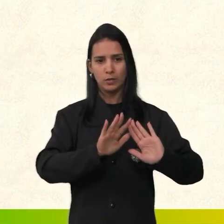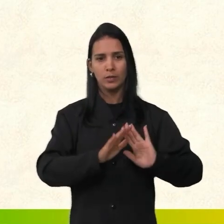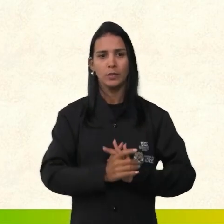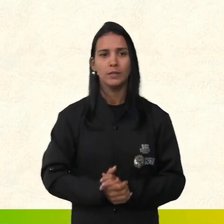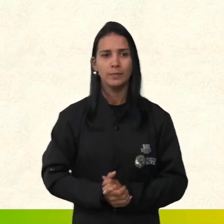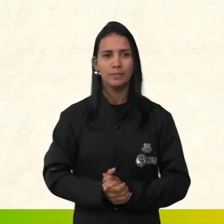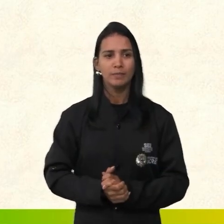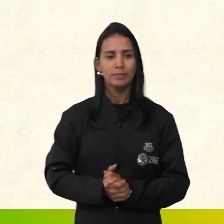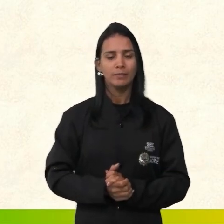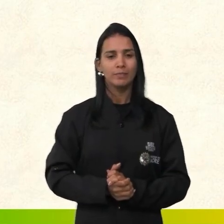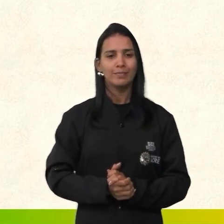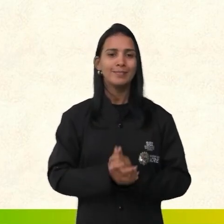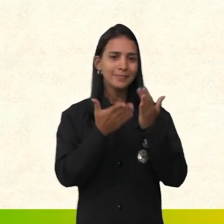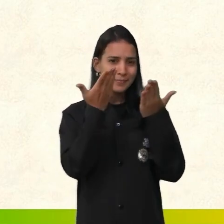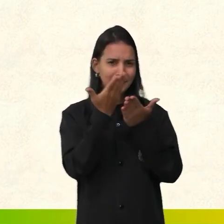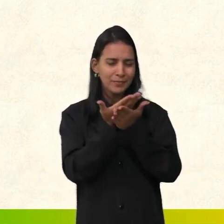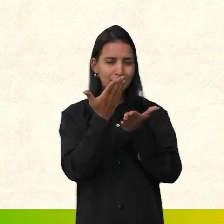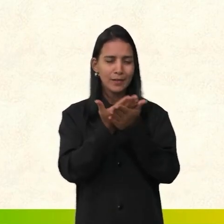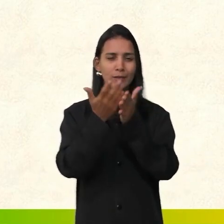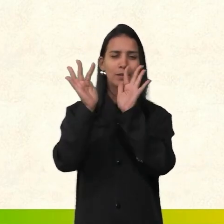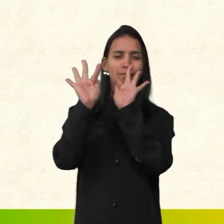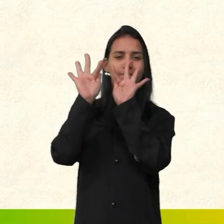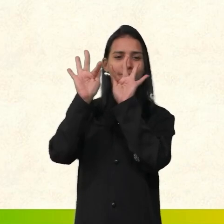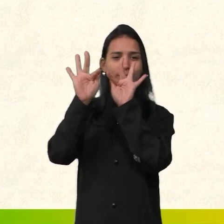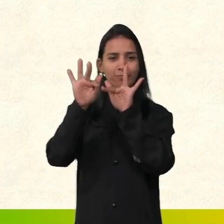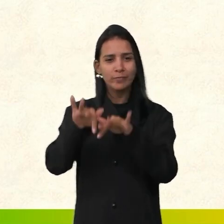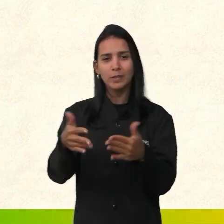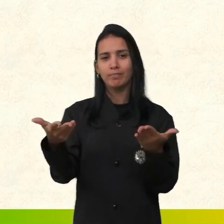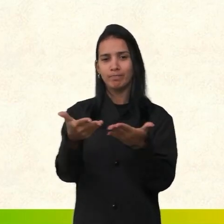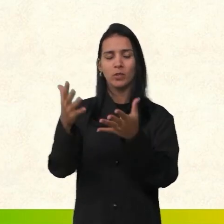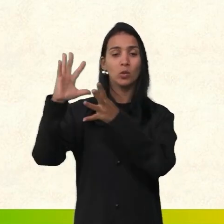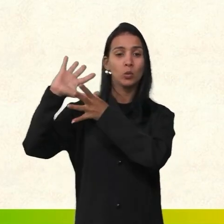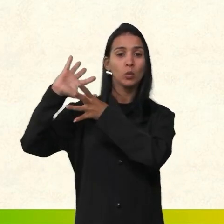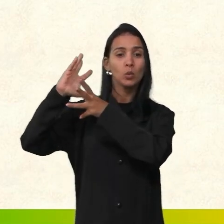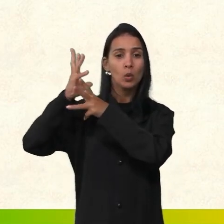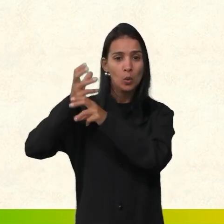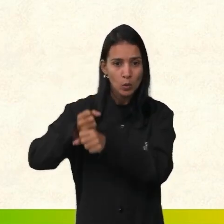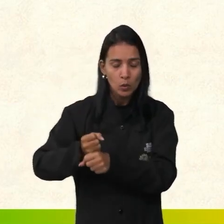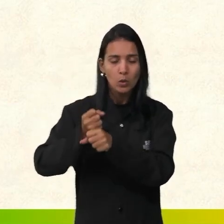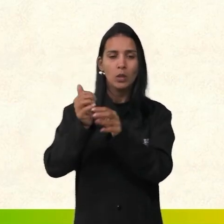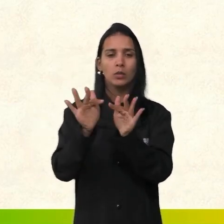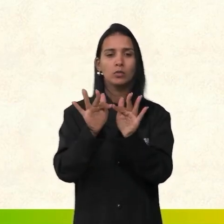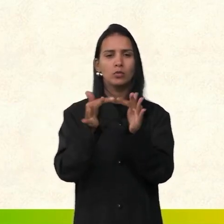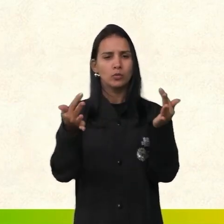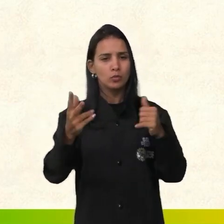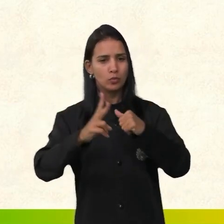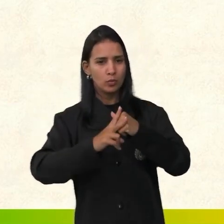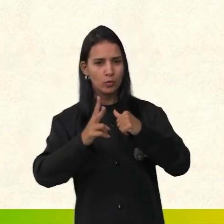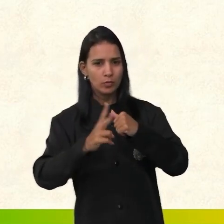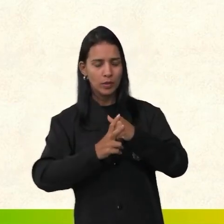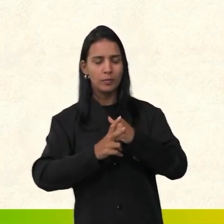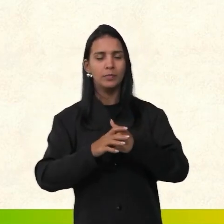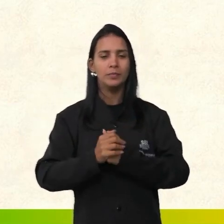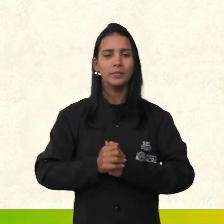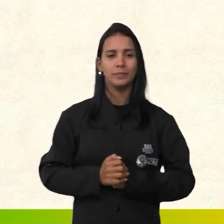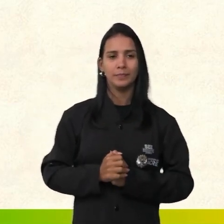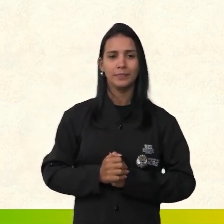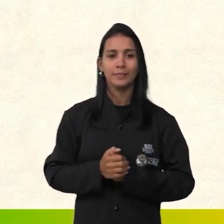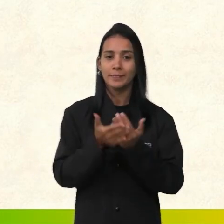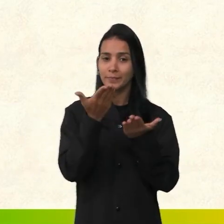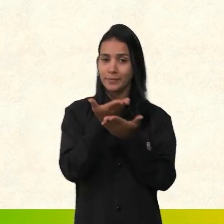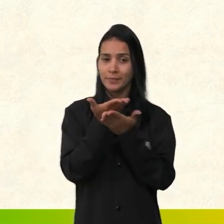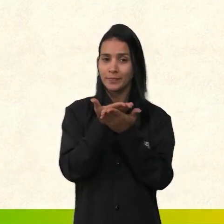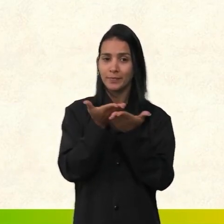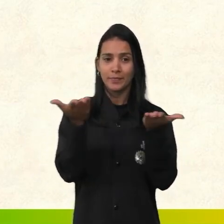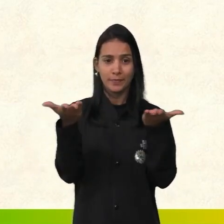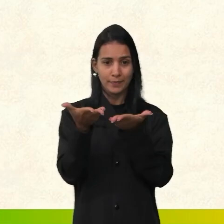Nossa aula está chegando ao fim, vamos fazer uma breve revisão do Simple Past. Na aula de hoje, nós